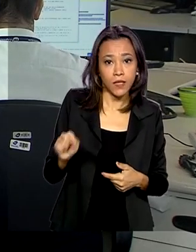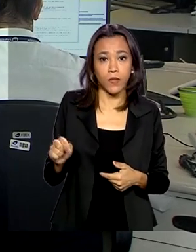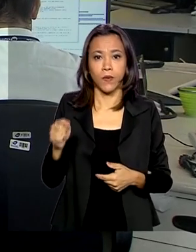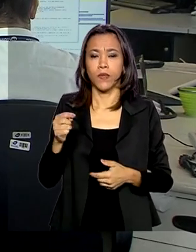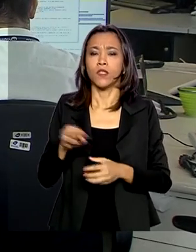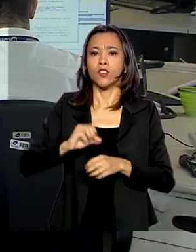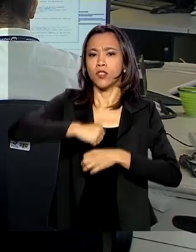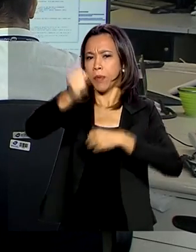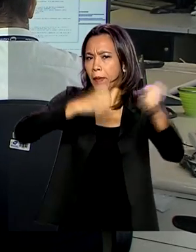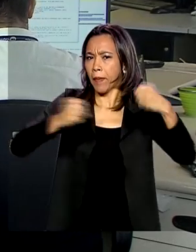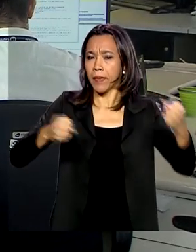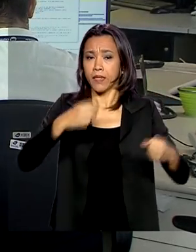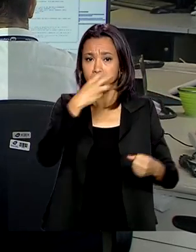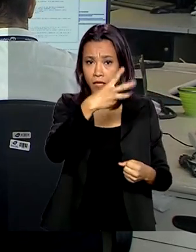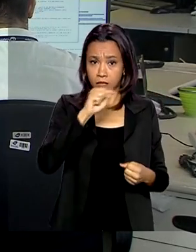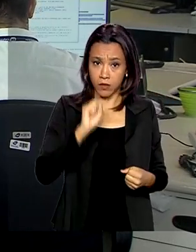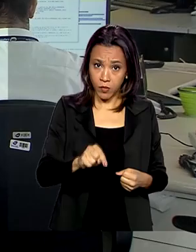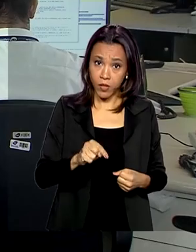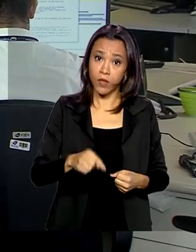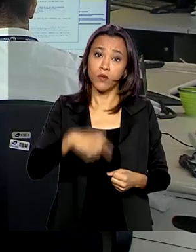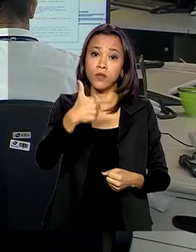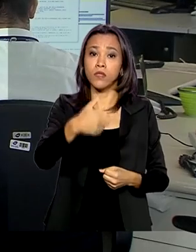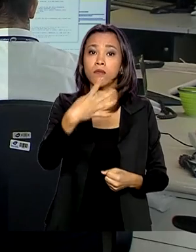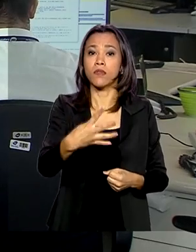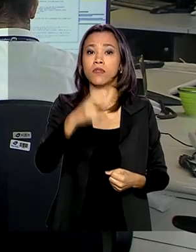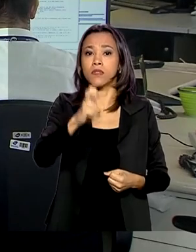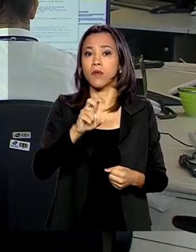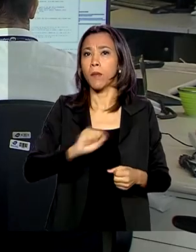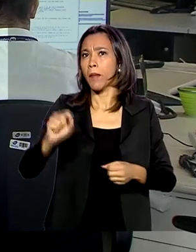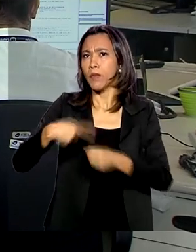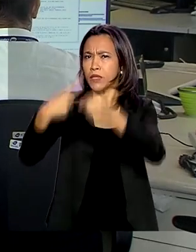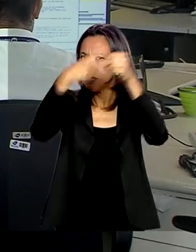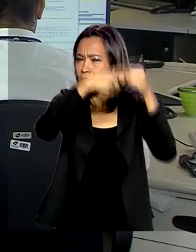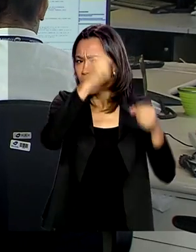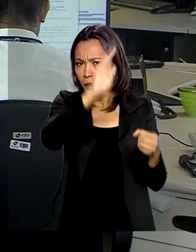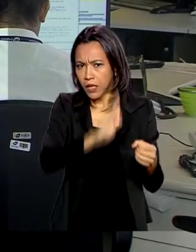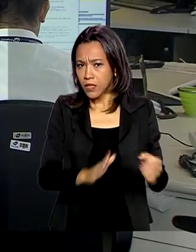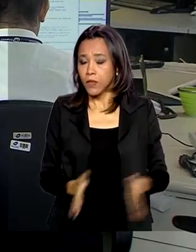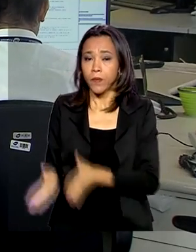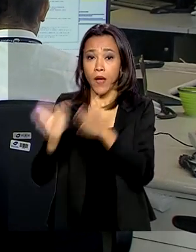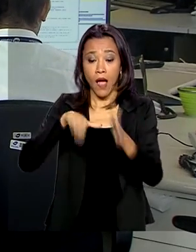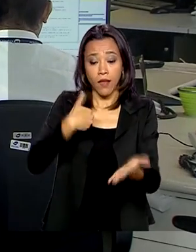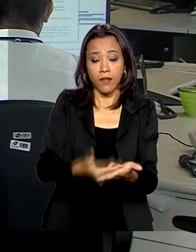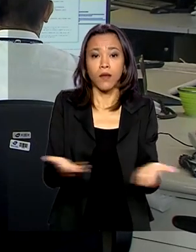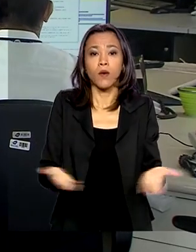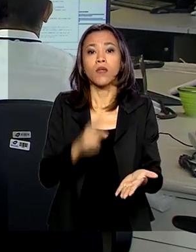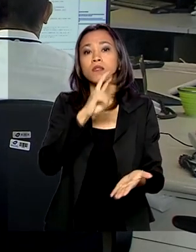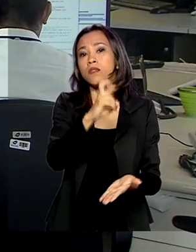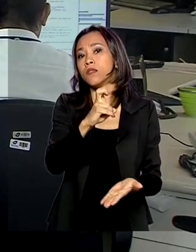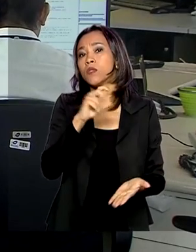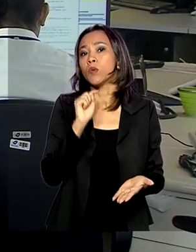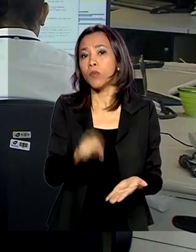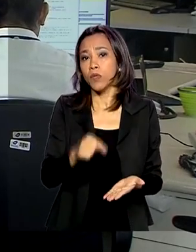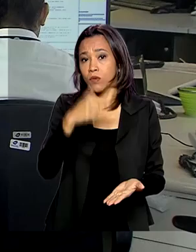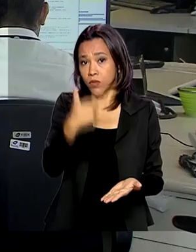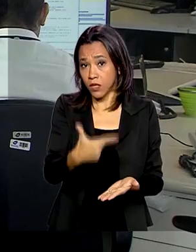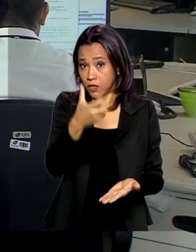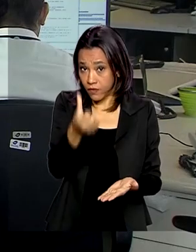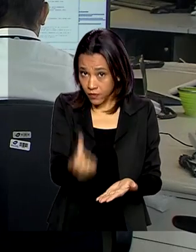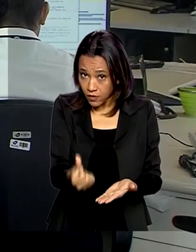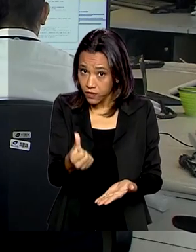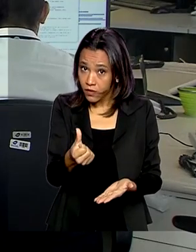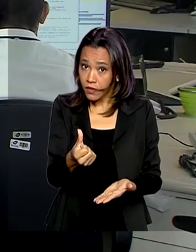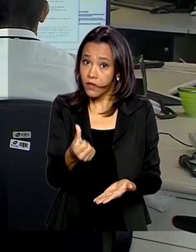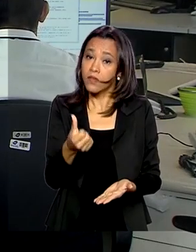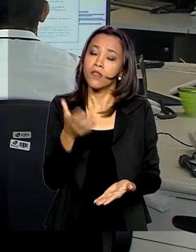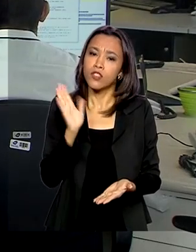.465 municípios em todo o país. Até o momento, 5.226 médicos já tiveram